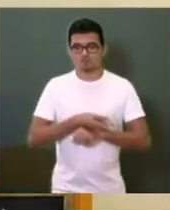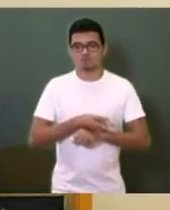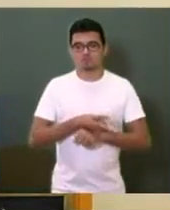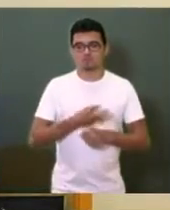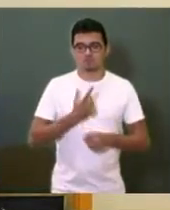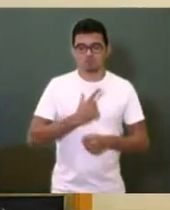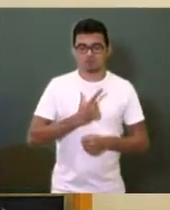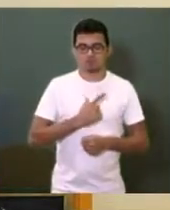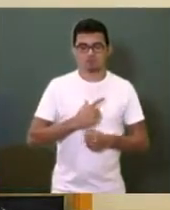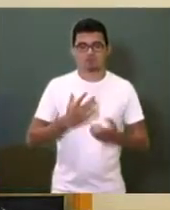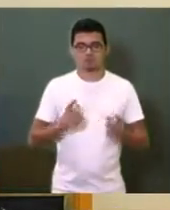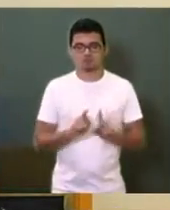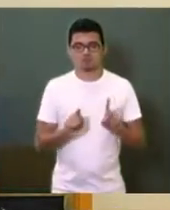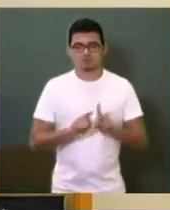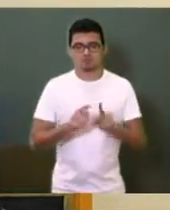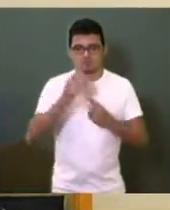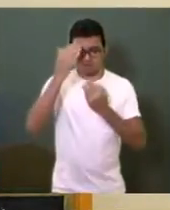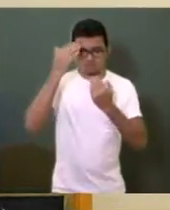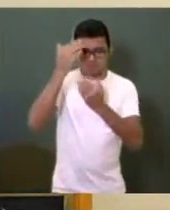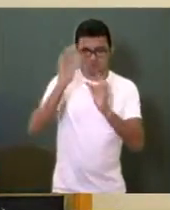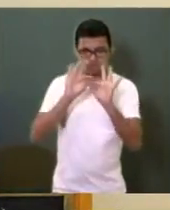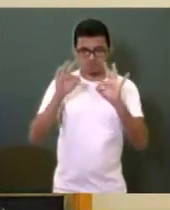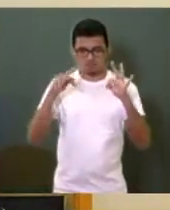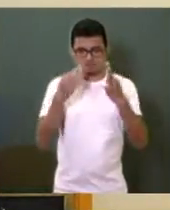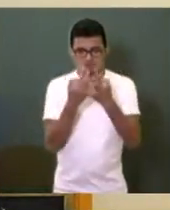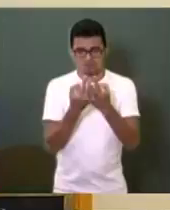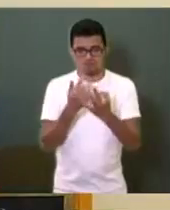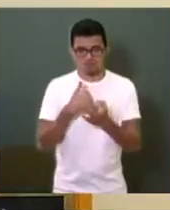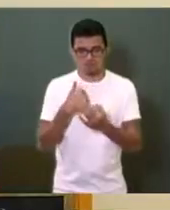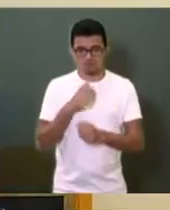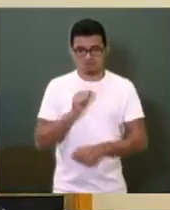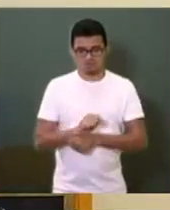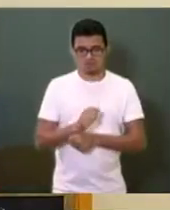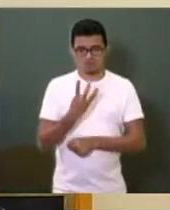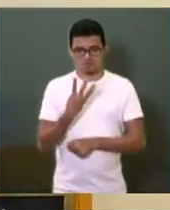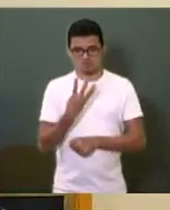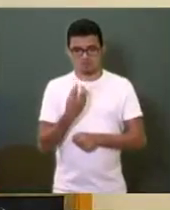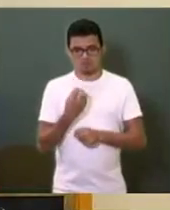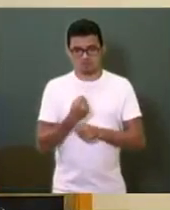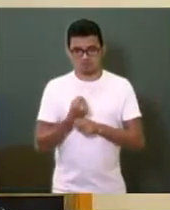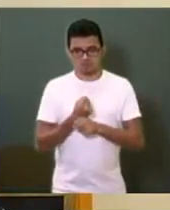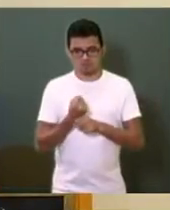apoiou nessa maratona darei um tempo e de quatro ano de